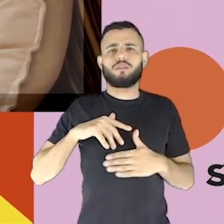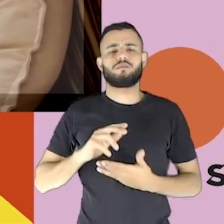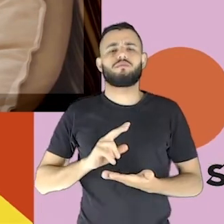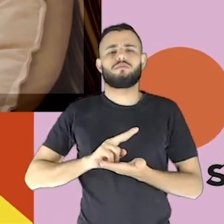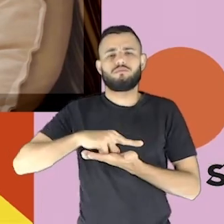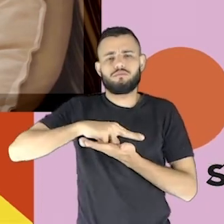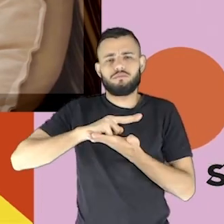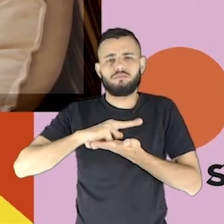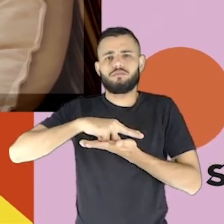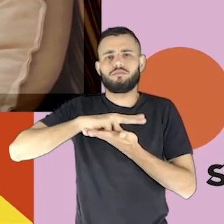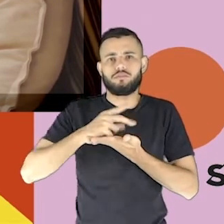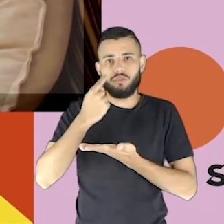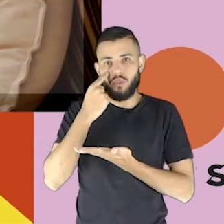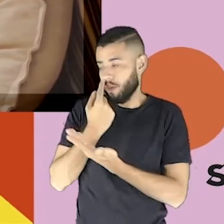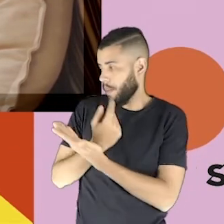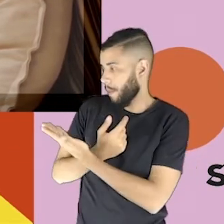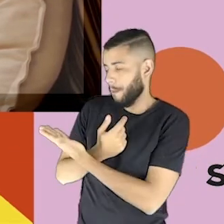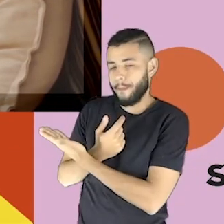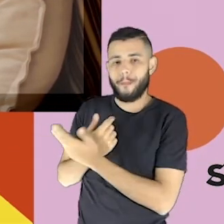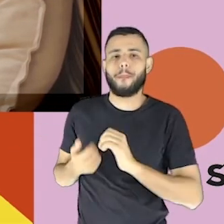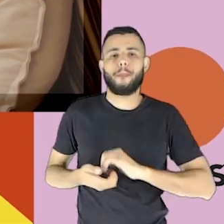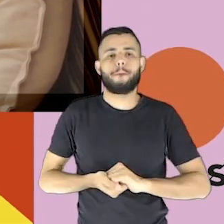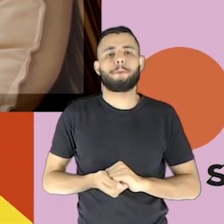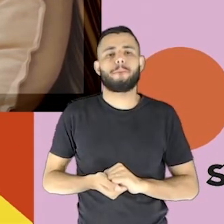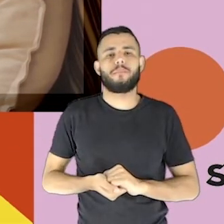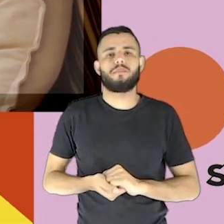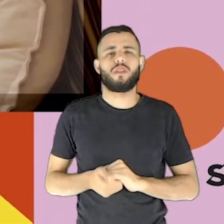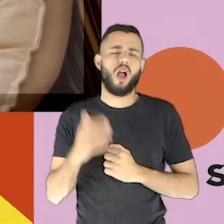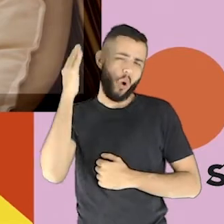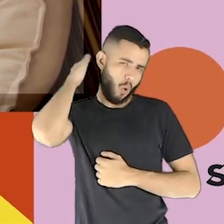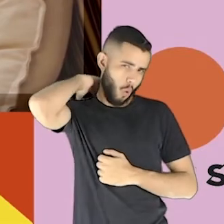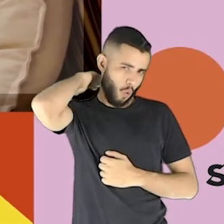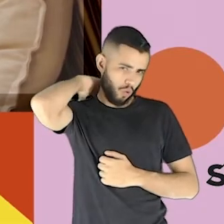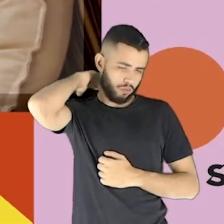Inspira, abre. Fazer lubrificação para a coluna inteira.